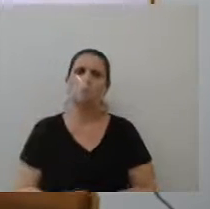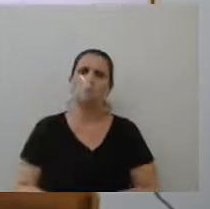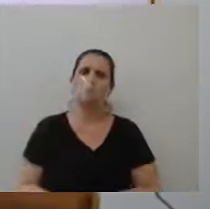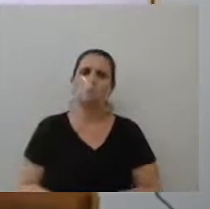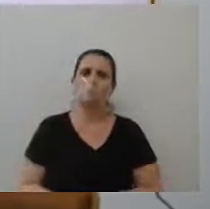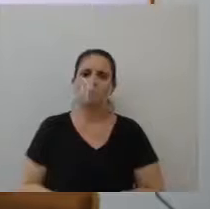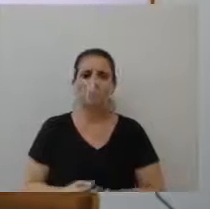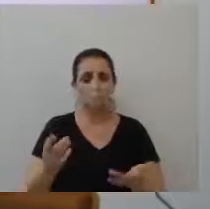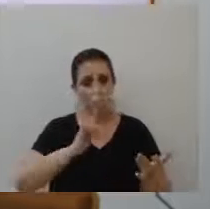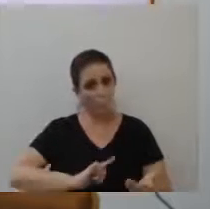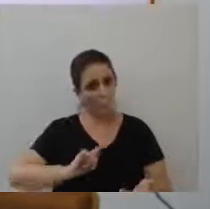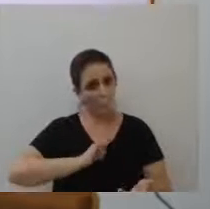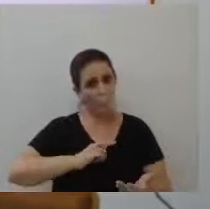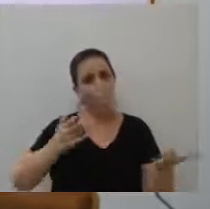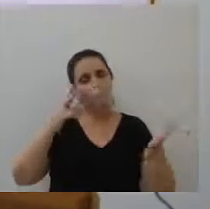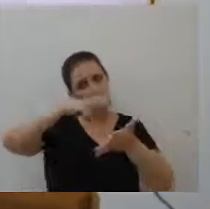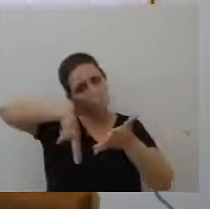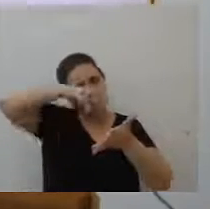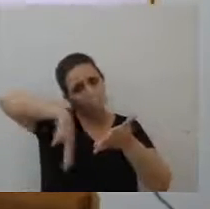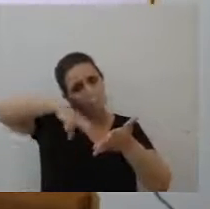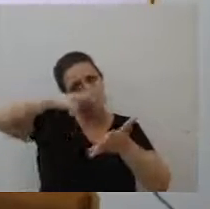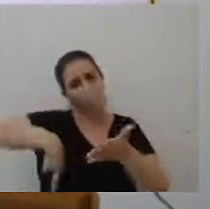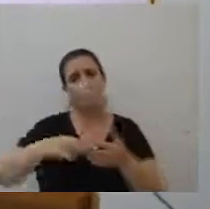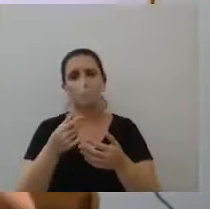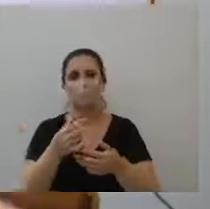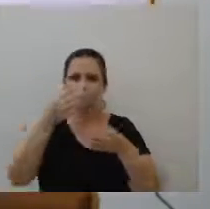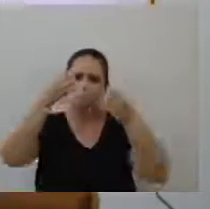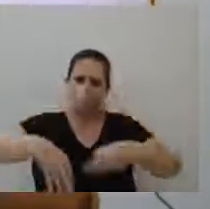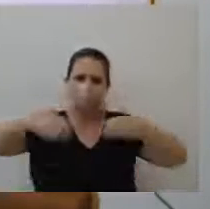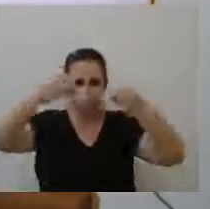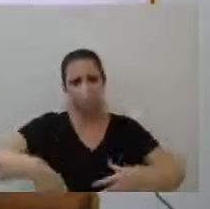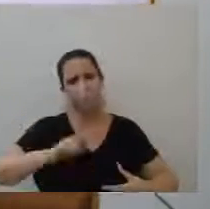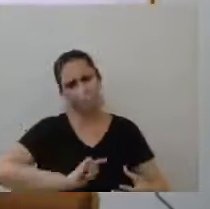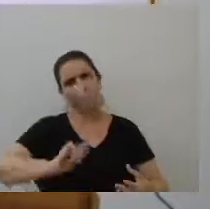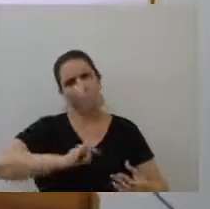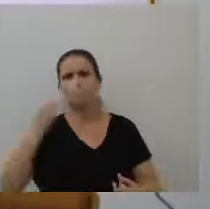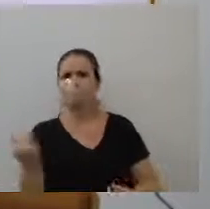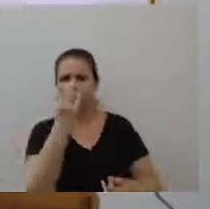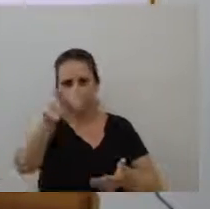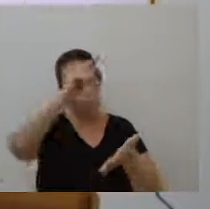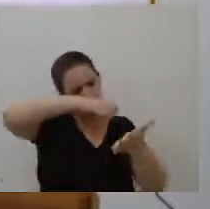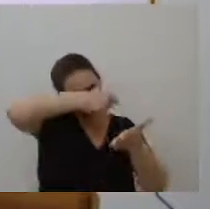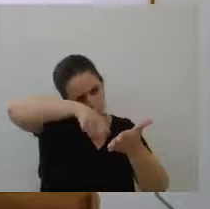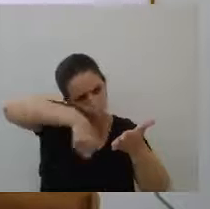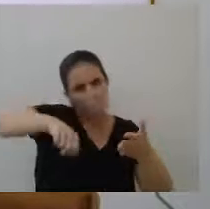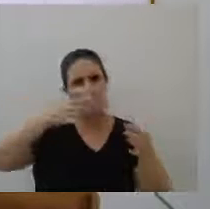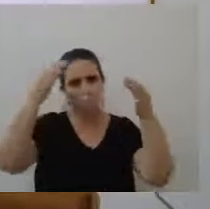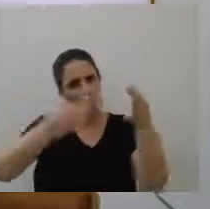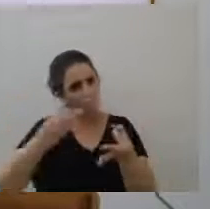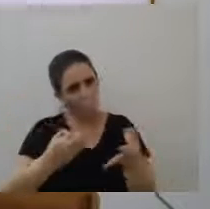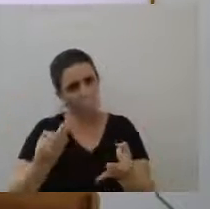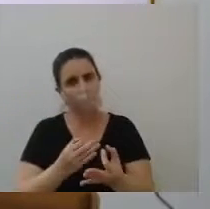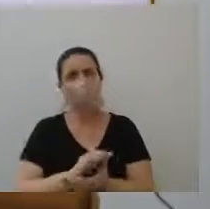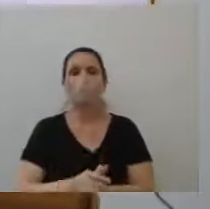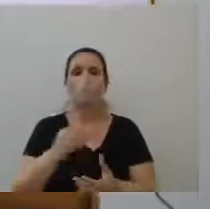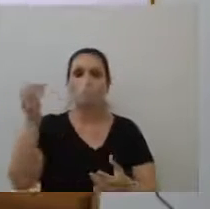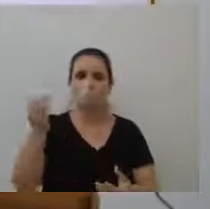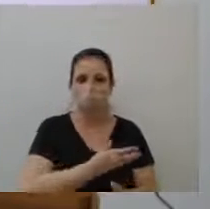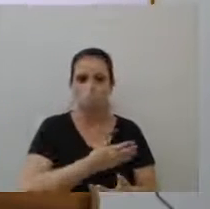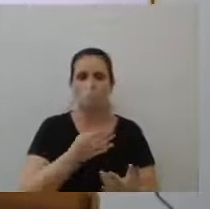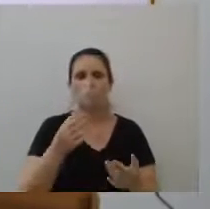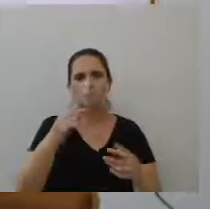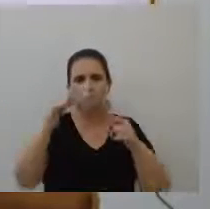credibilidade ao meme, ele tem mais utilidade do que credibilidade. Ele pode ser útil para a pessoa rir, para a pessoa brincar, para a pessoa